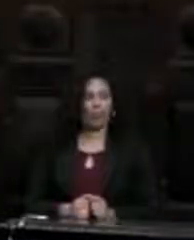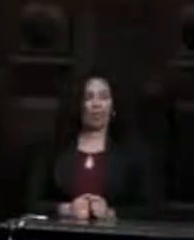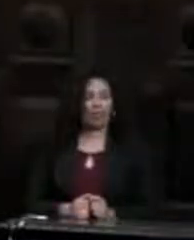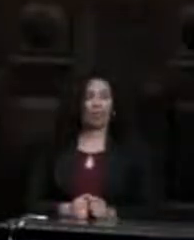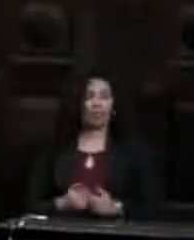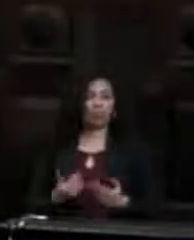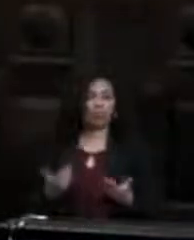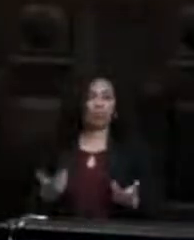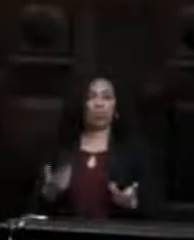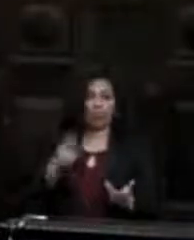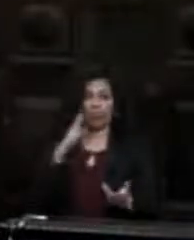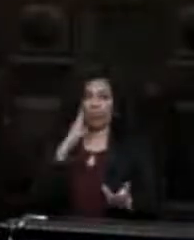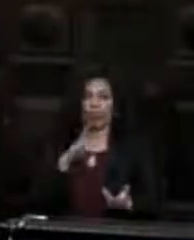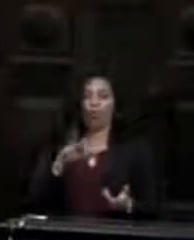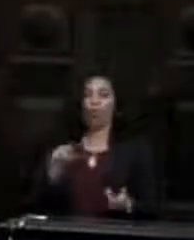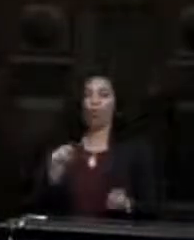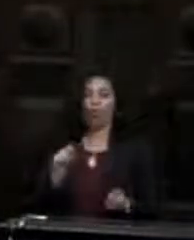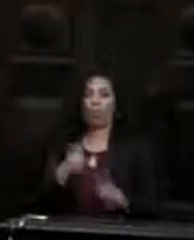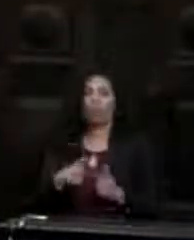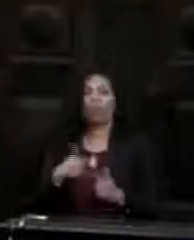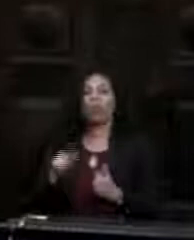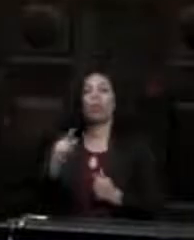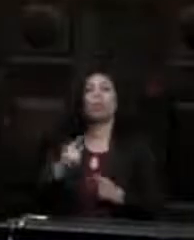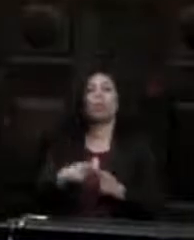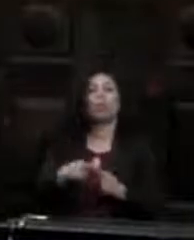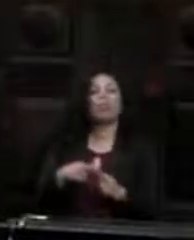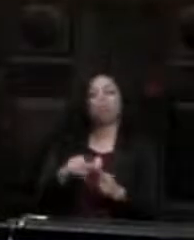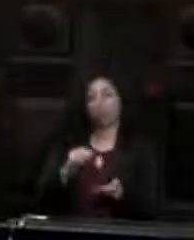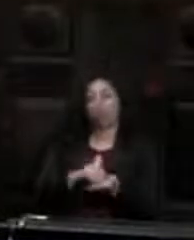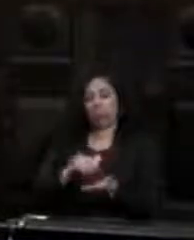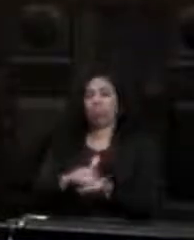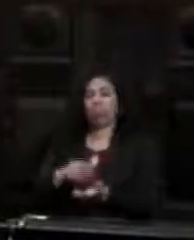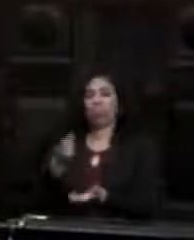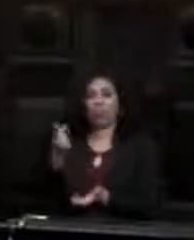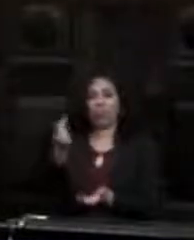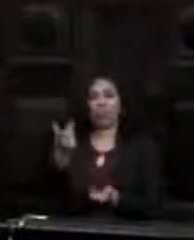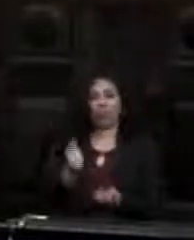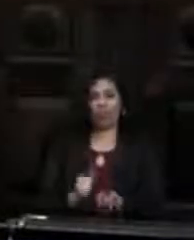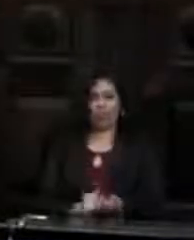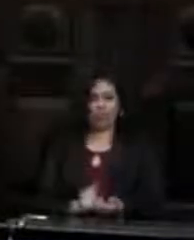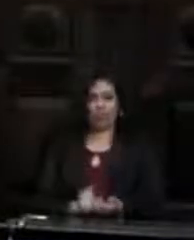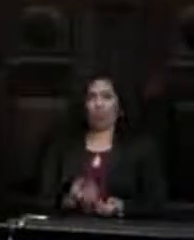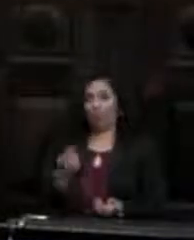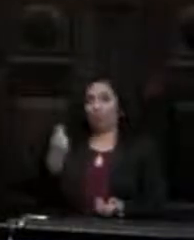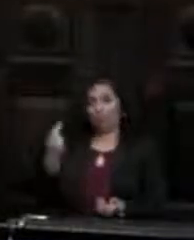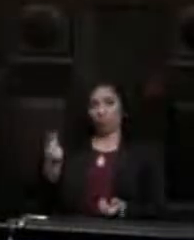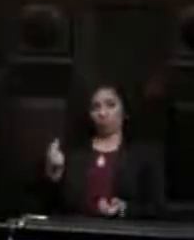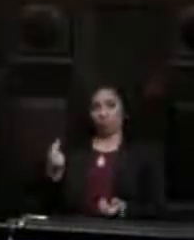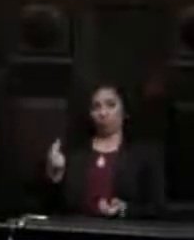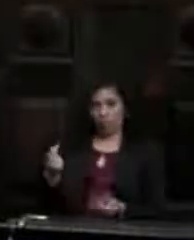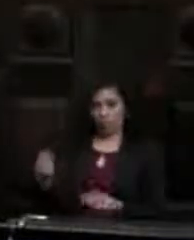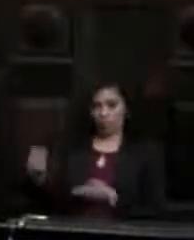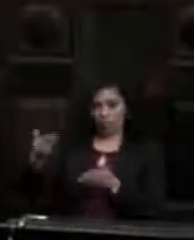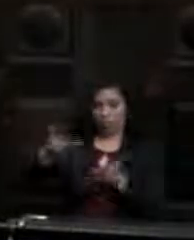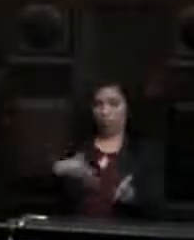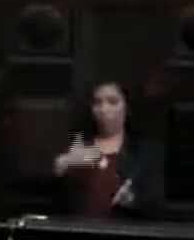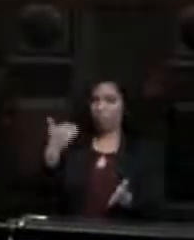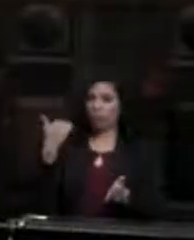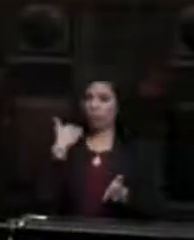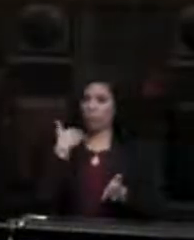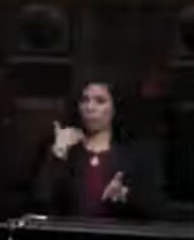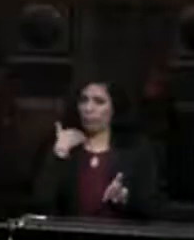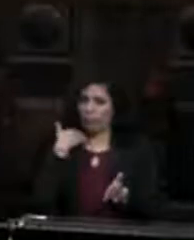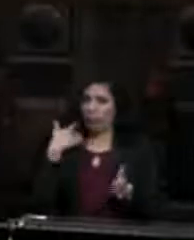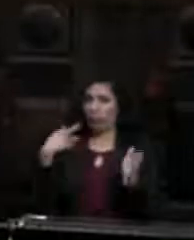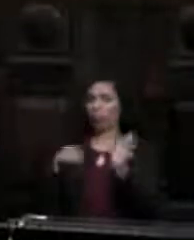Então, falta dinheiro, porque o dinheiro que devia entrar nos cofres